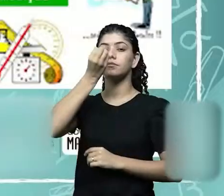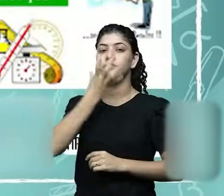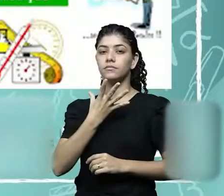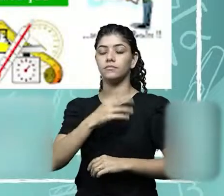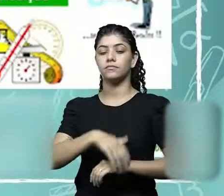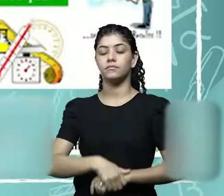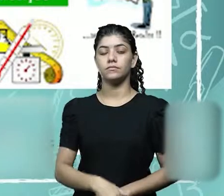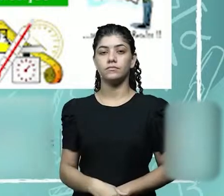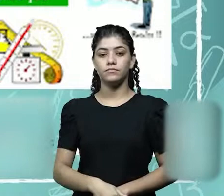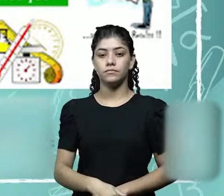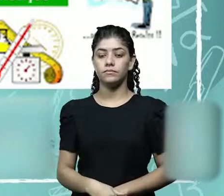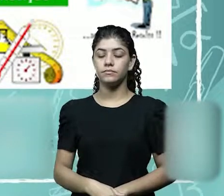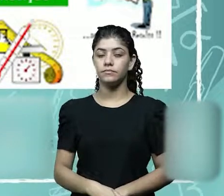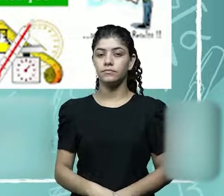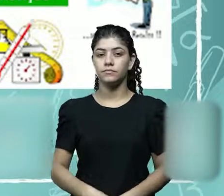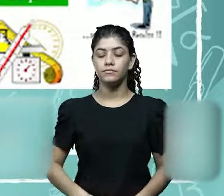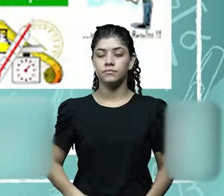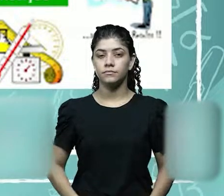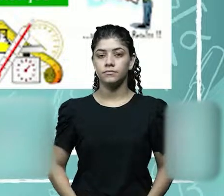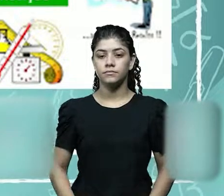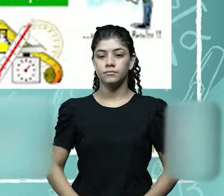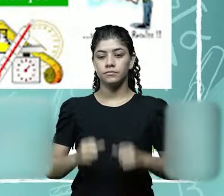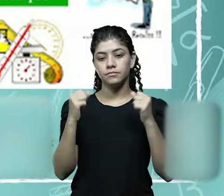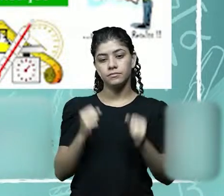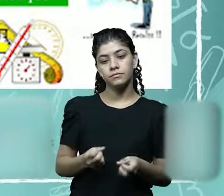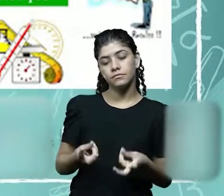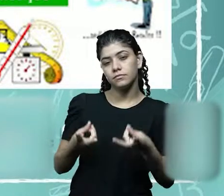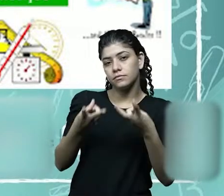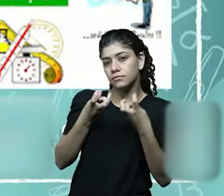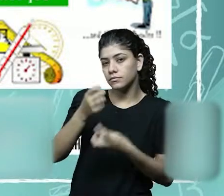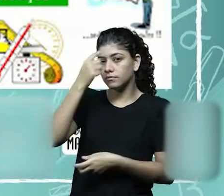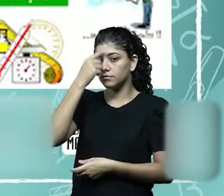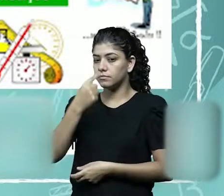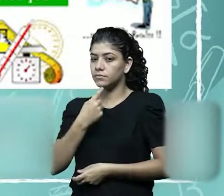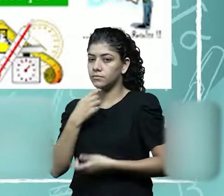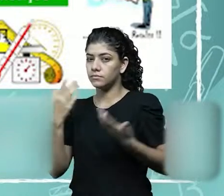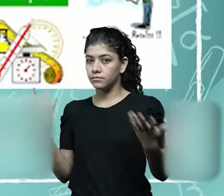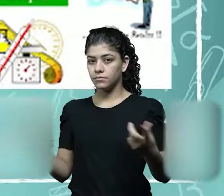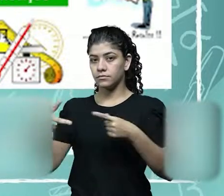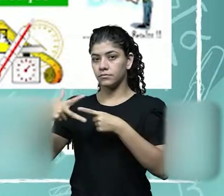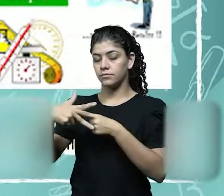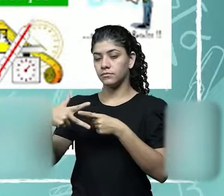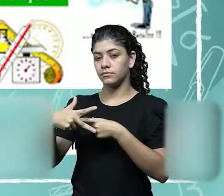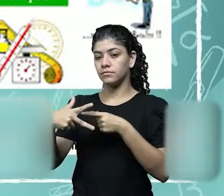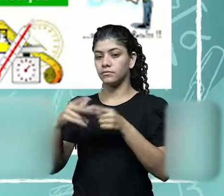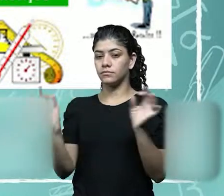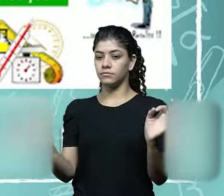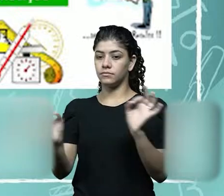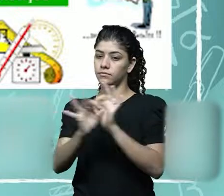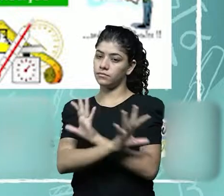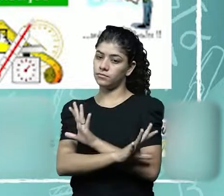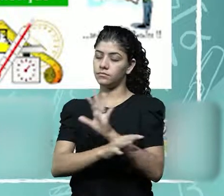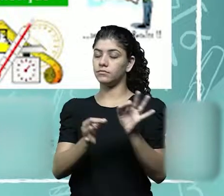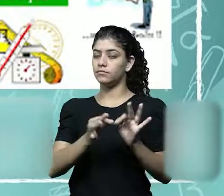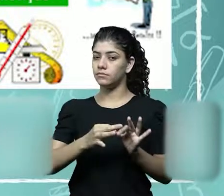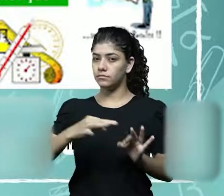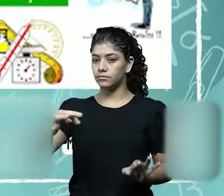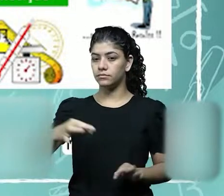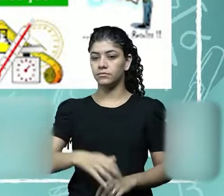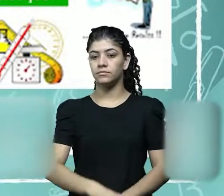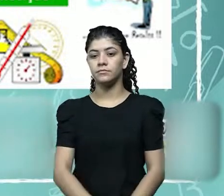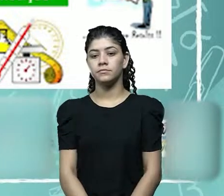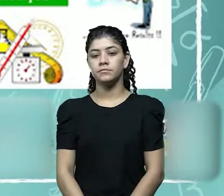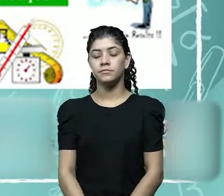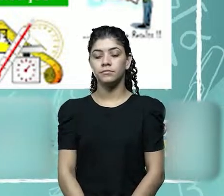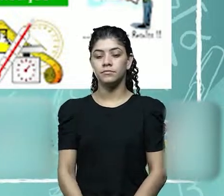final. Como aqui vocês podem ver representado por essa setinha, e o resultado final da medida, ele